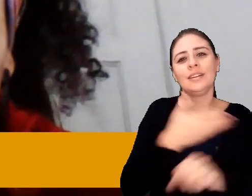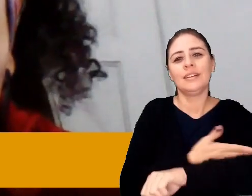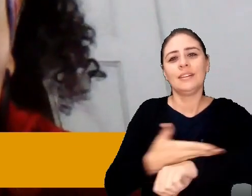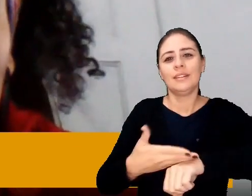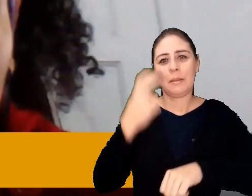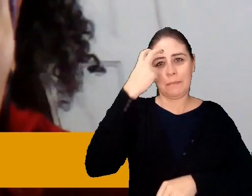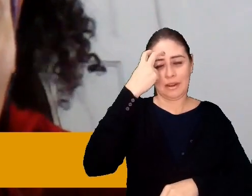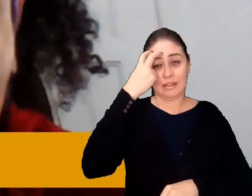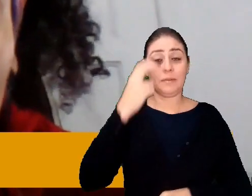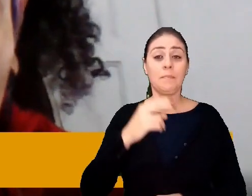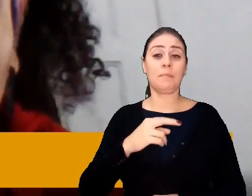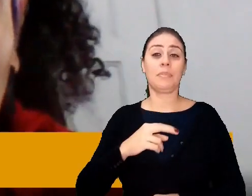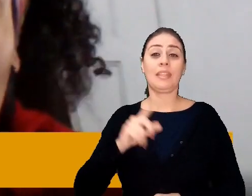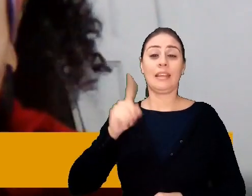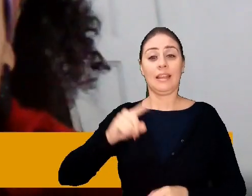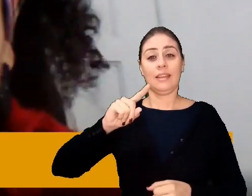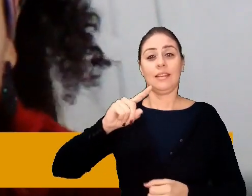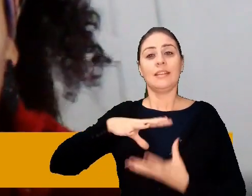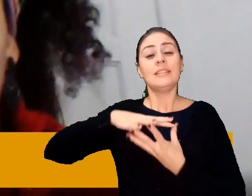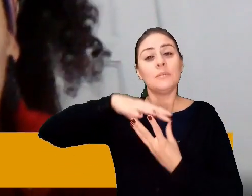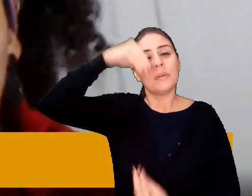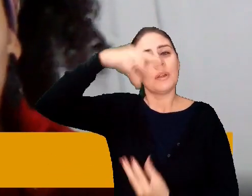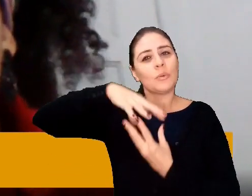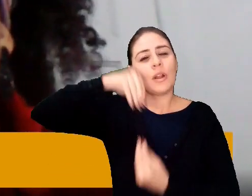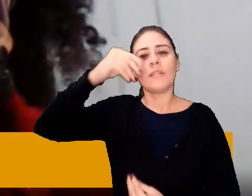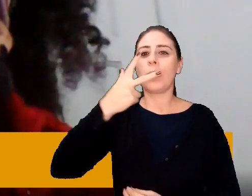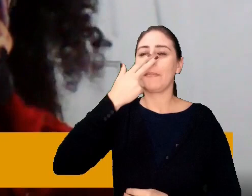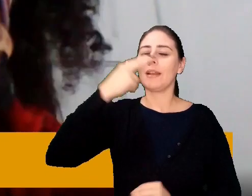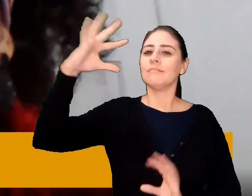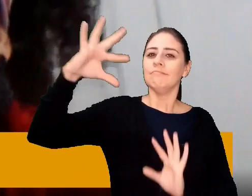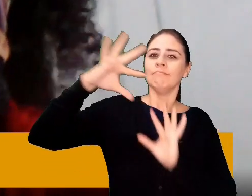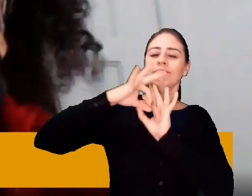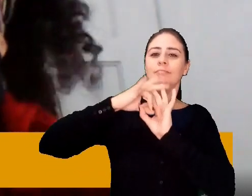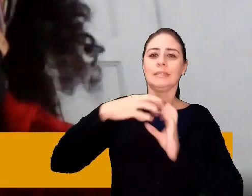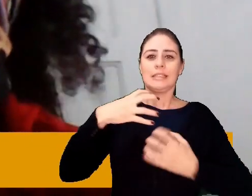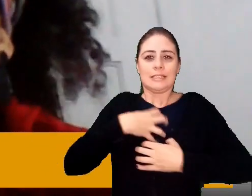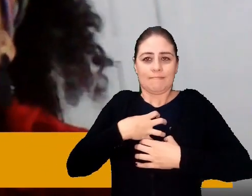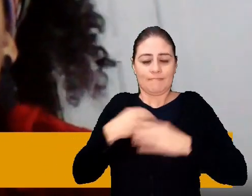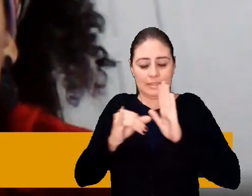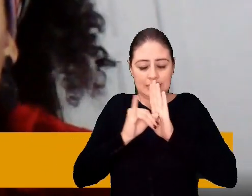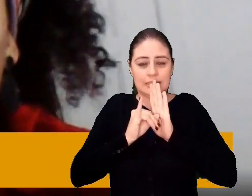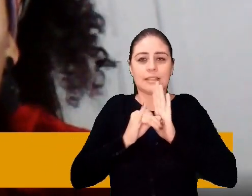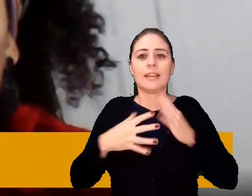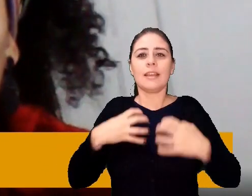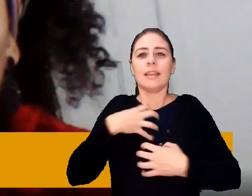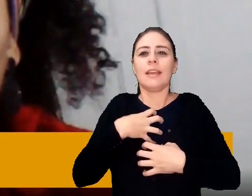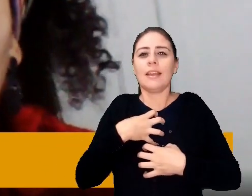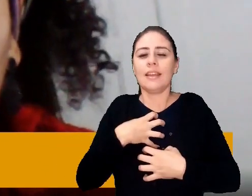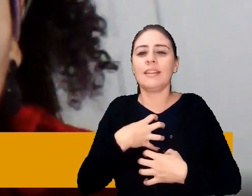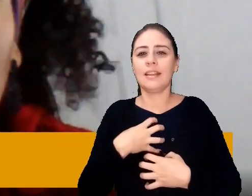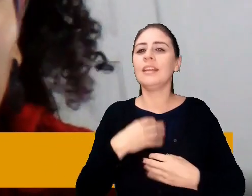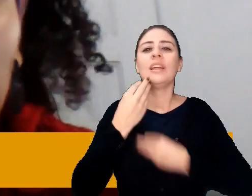ela está ligada à vivência, né, ao ser de vocês. Cabe mais à cosmogonia, né? Então eu queria saber um pouco como que o